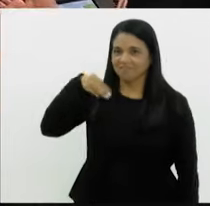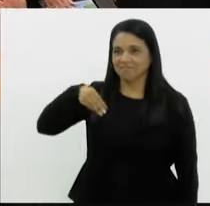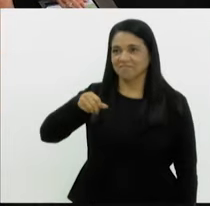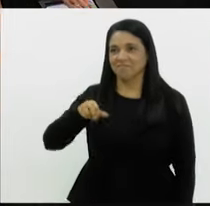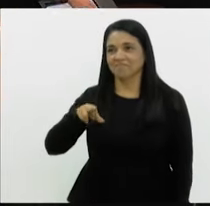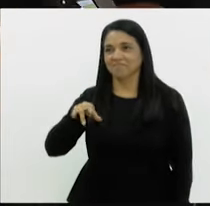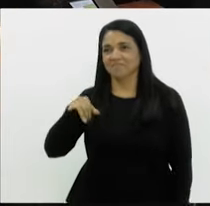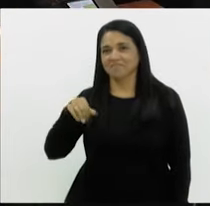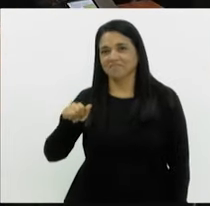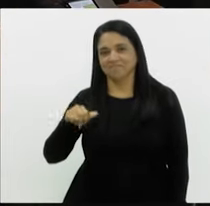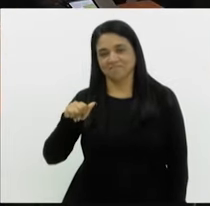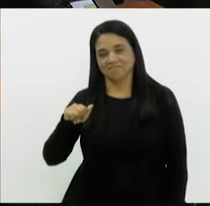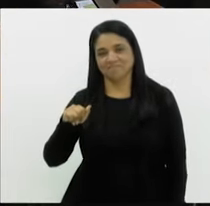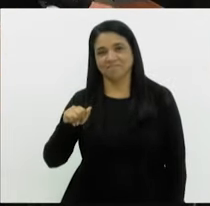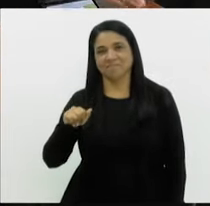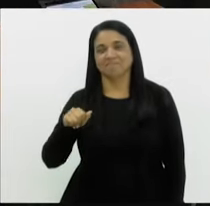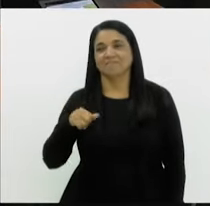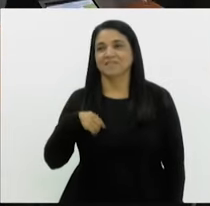Marina.